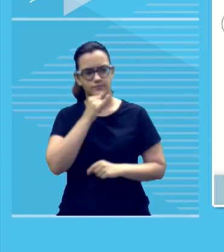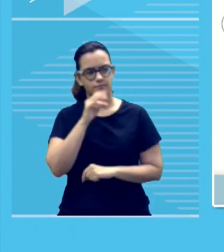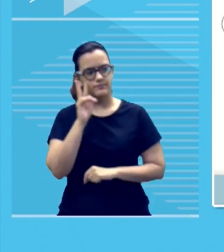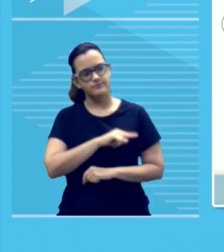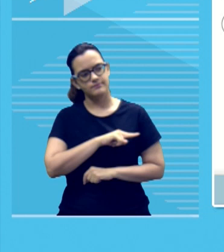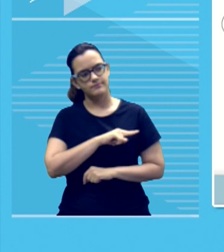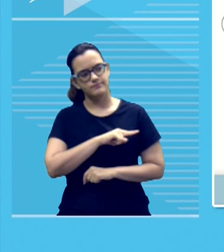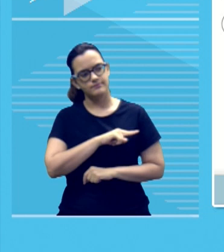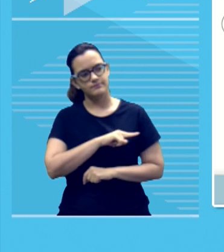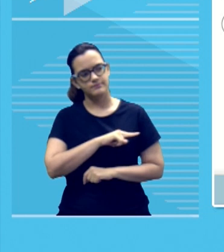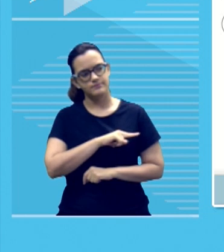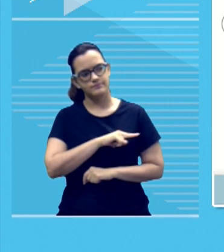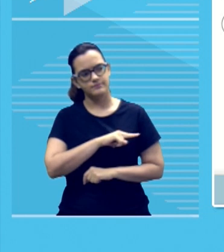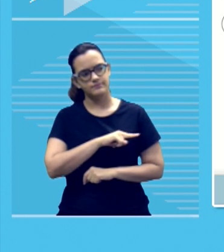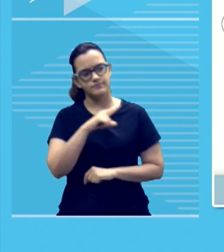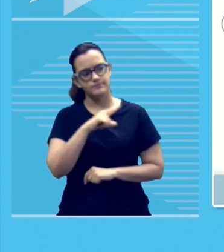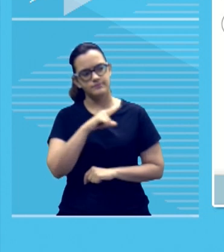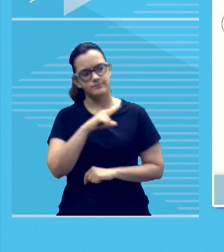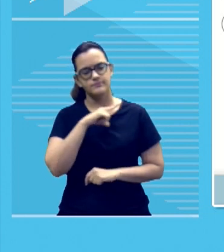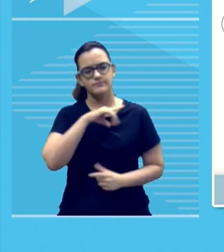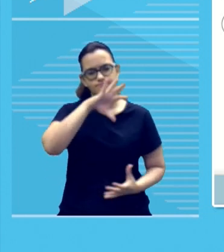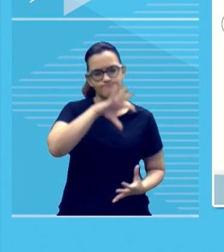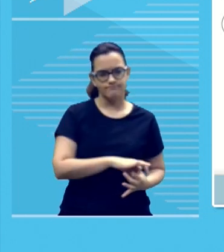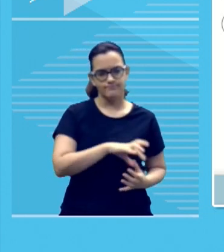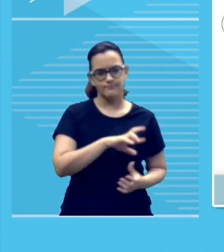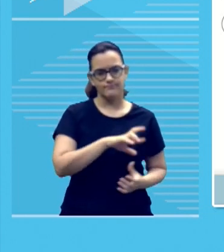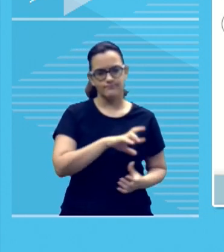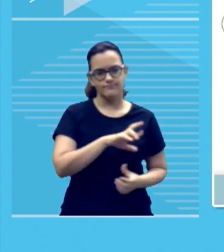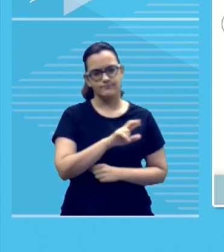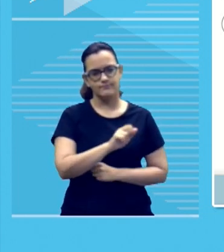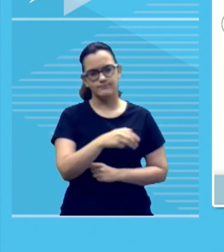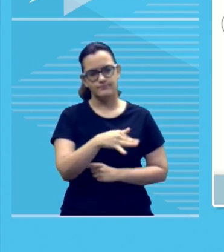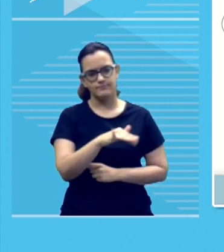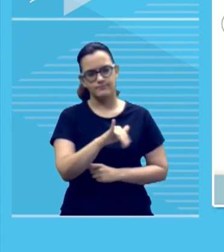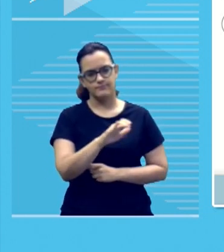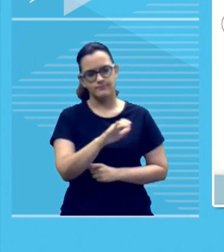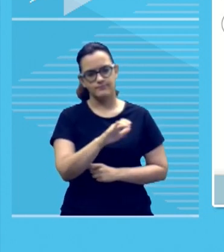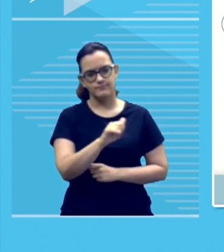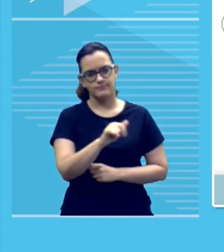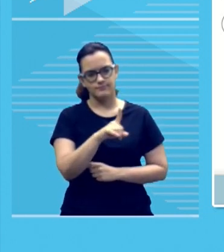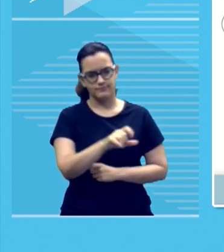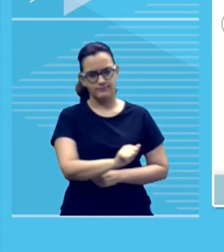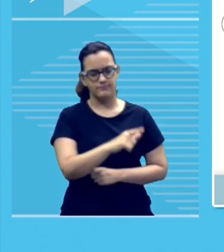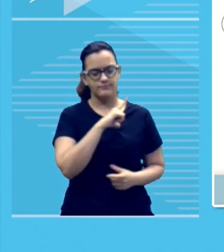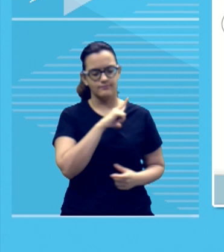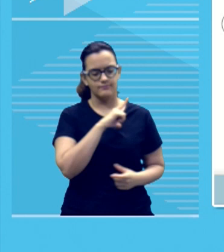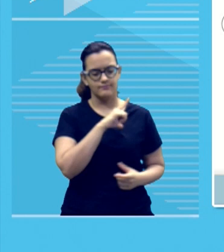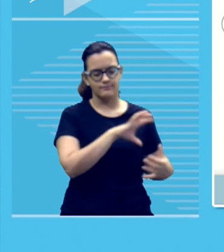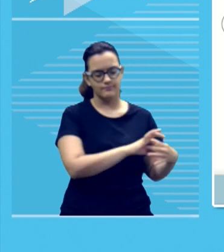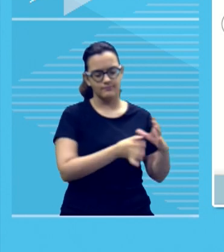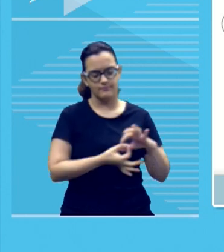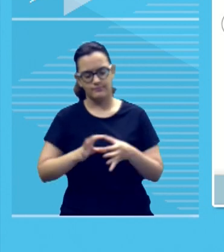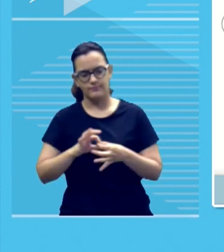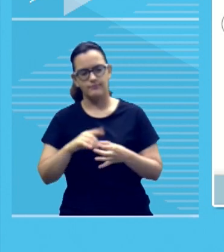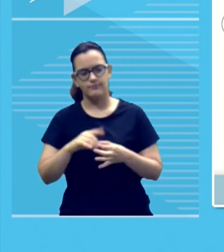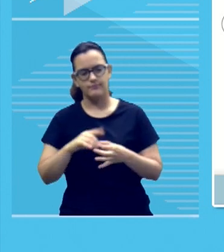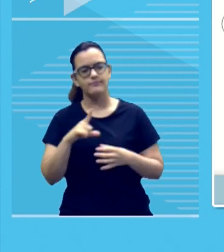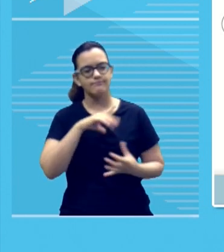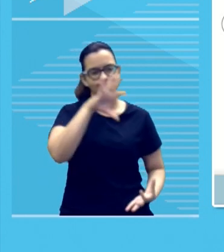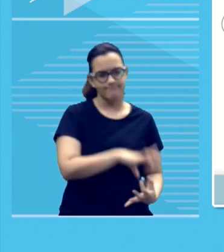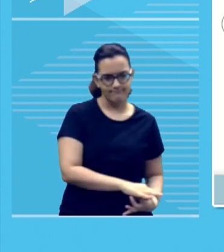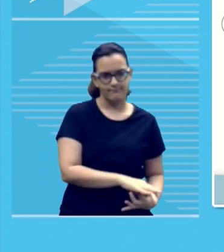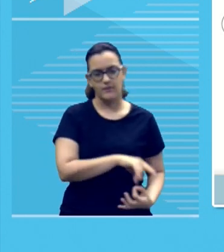essa cadeia normal e a outra é ramificada então tá diferenciando na cadeia carbônica tomaria